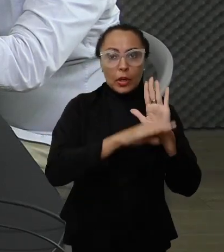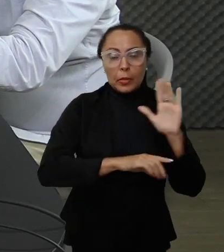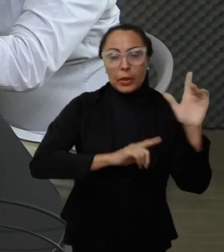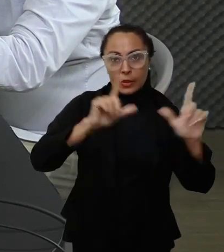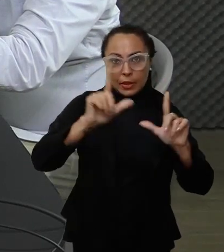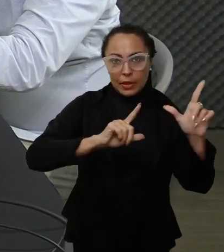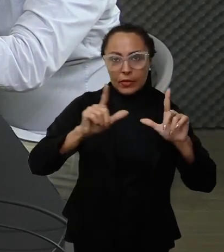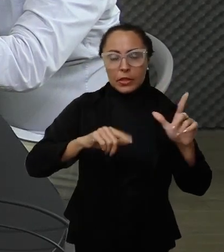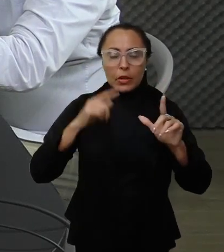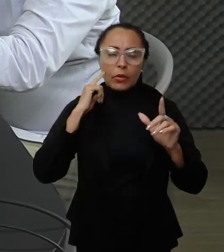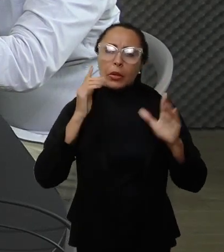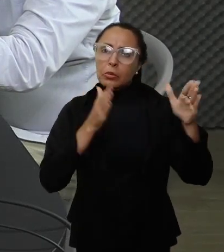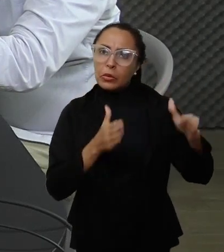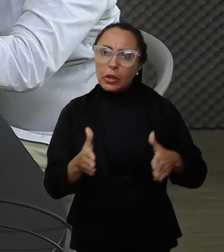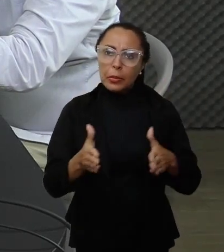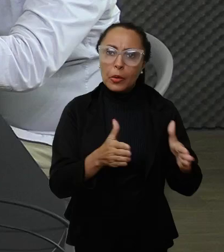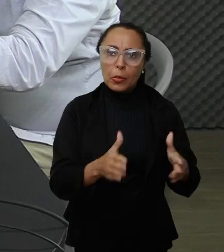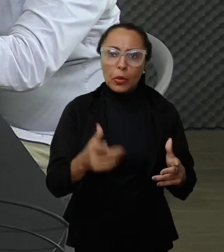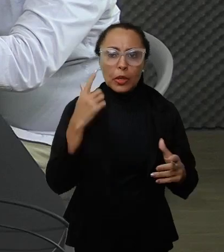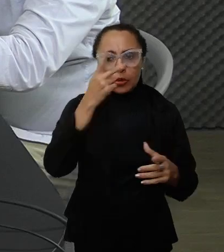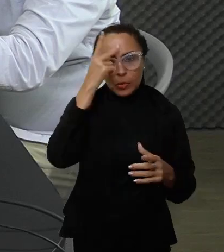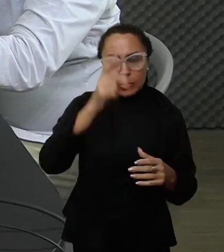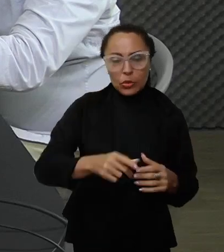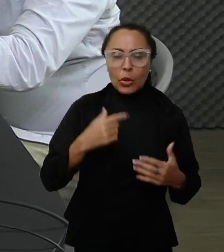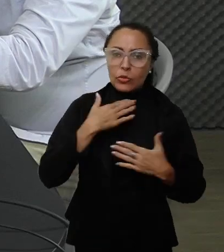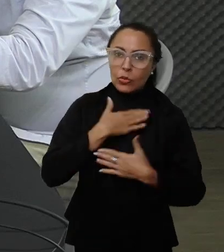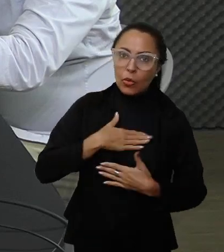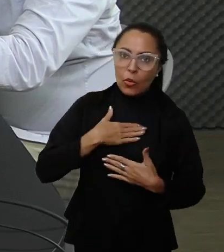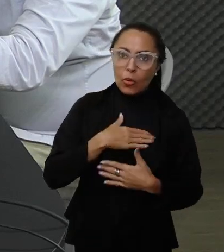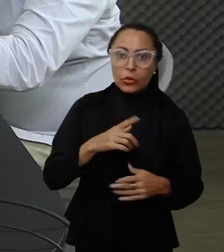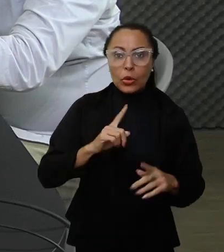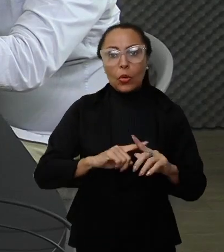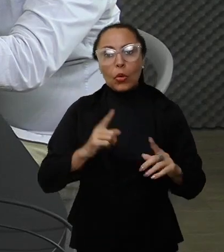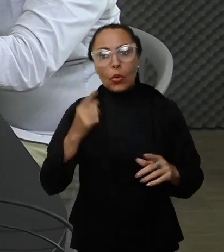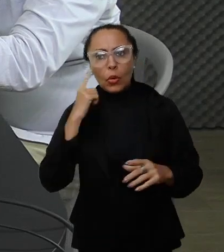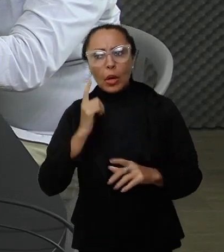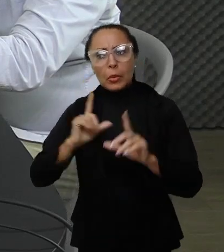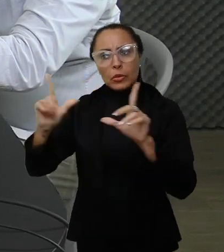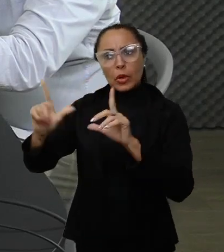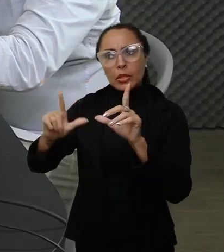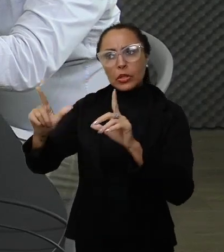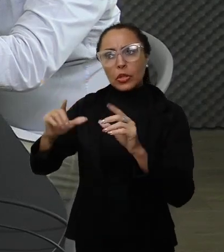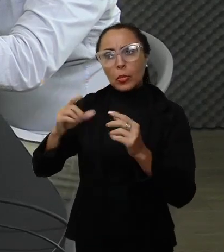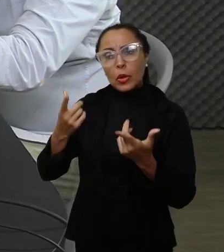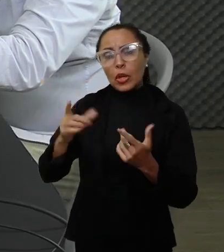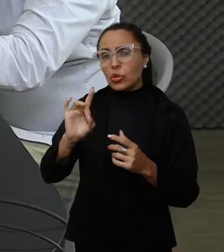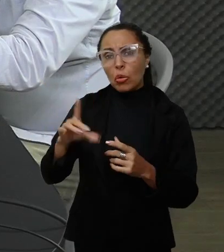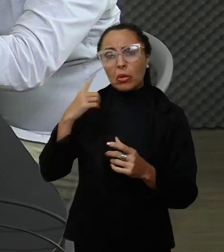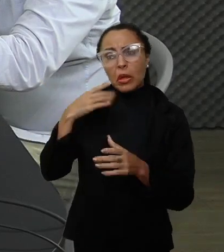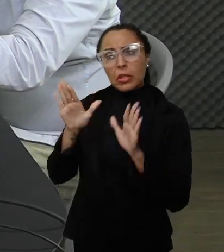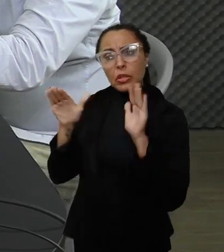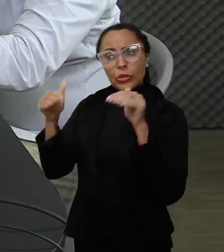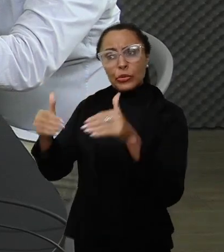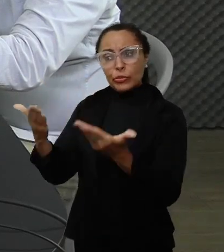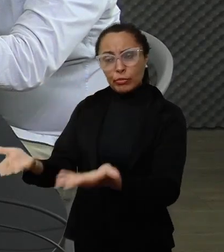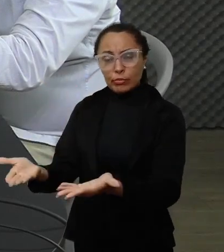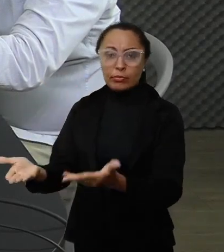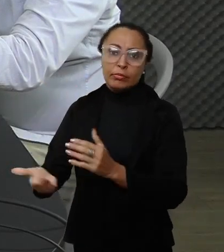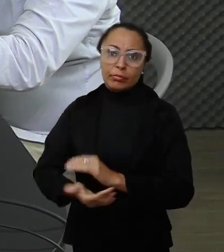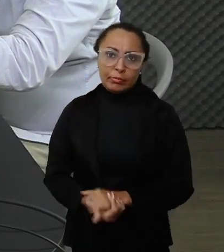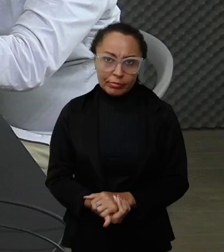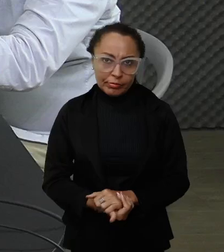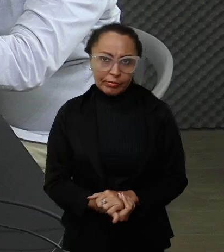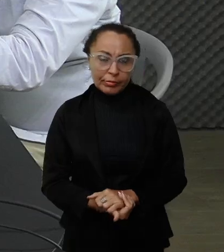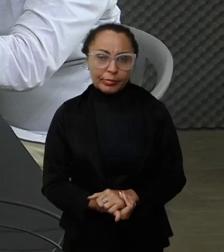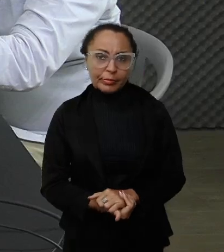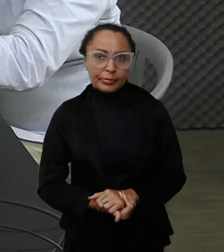esse caminho porque as pessoas gostam de assistir, ou as pessoas assistem porque só tem isso a oferecer, só tem sido oferecido isso.